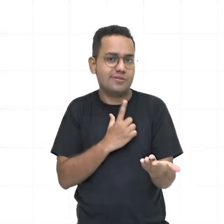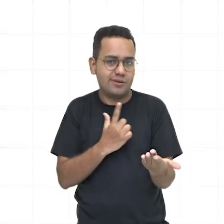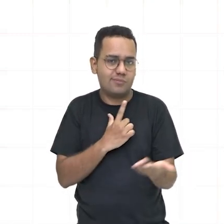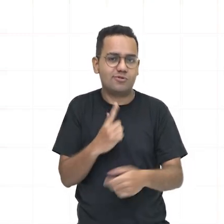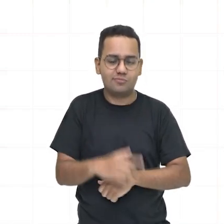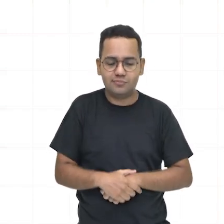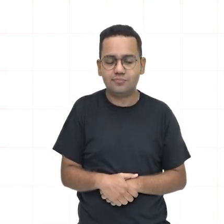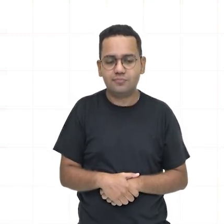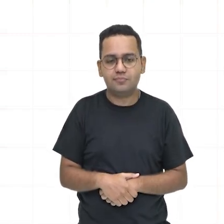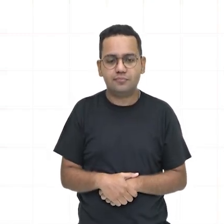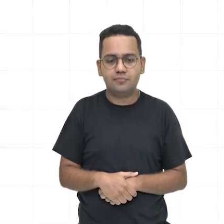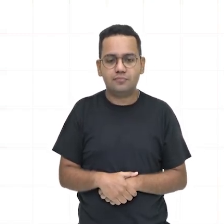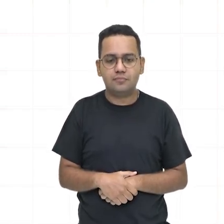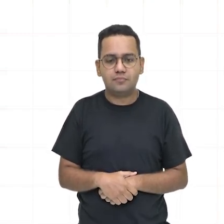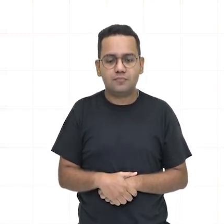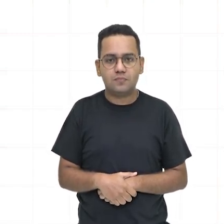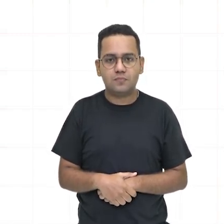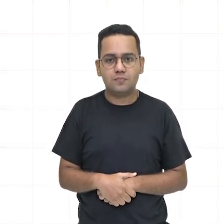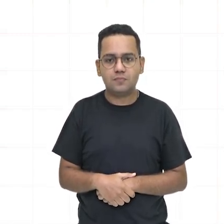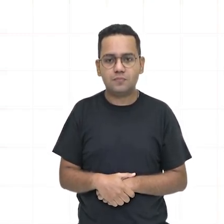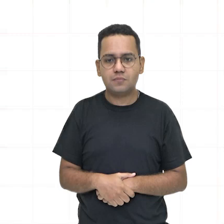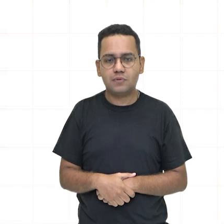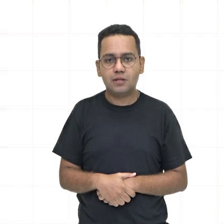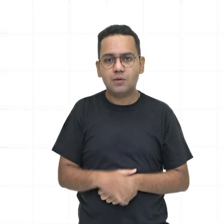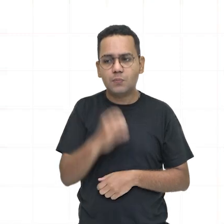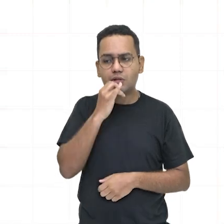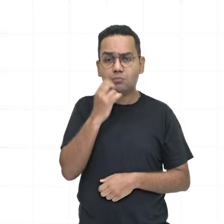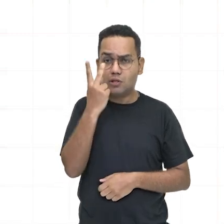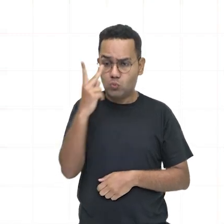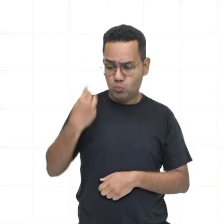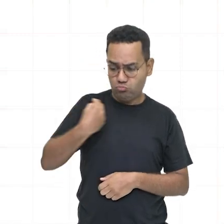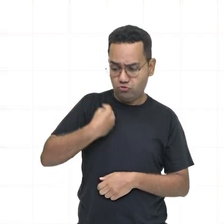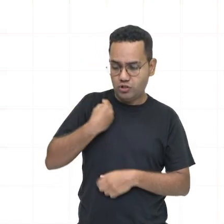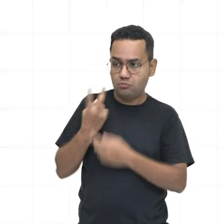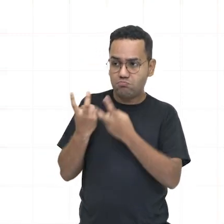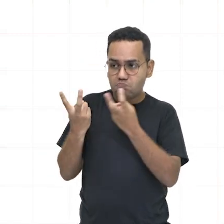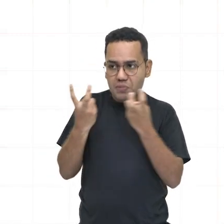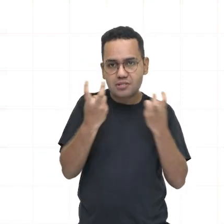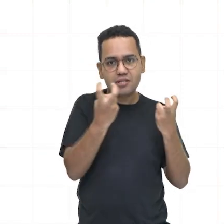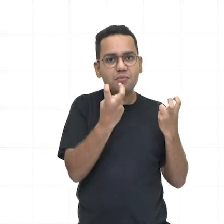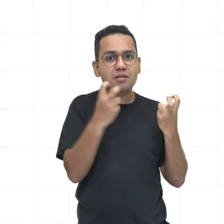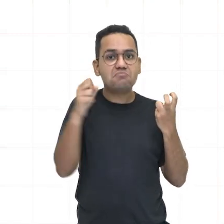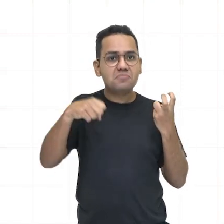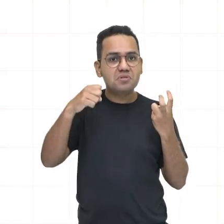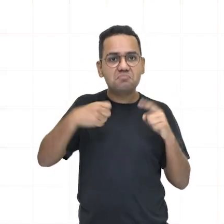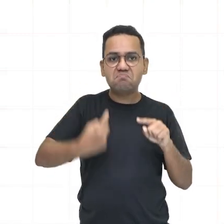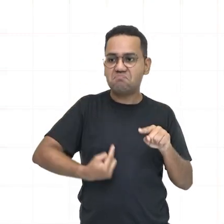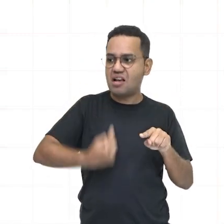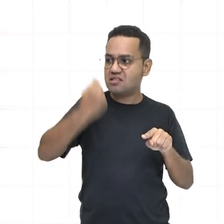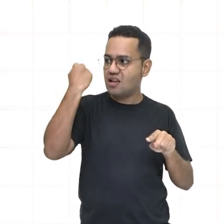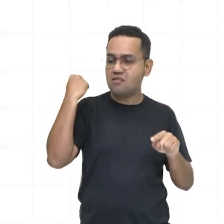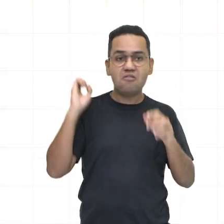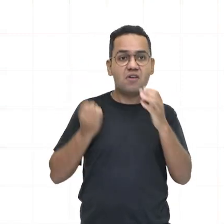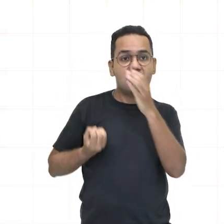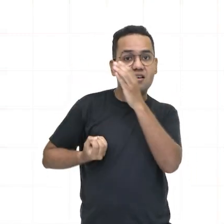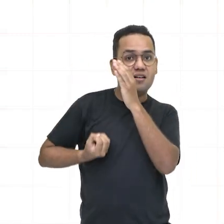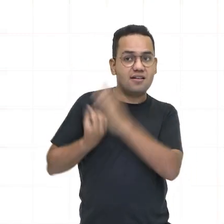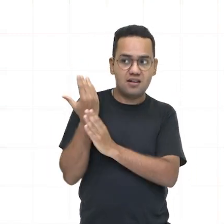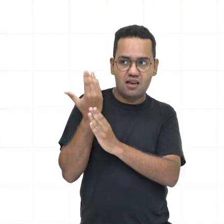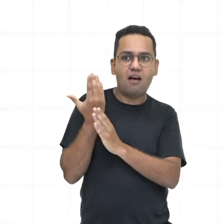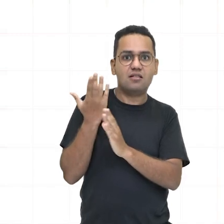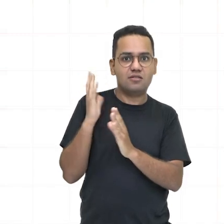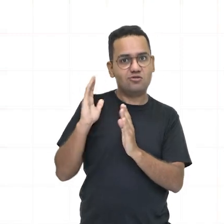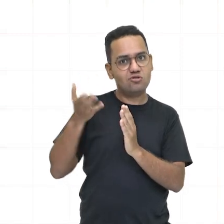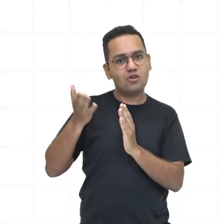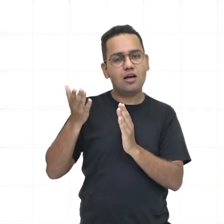de vez em quando, nós estamos aí nos deparando com alguma coisa que foi criada lá milhares de anos atrás por